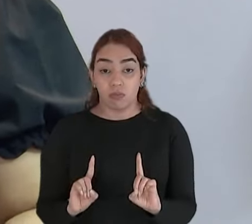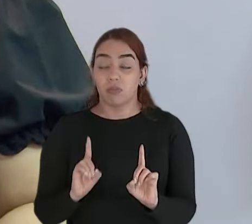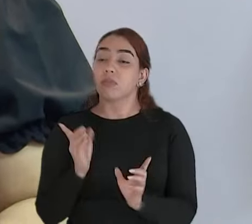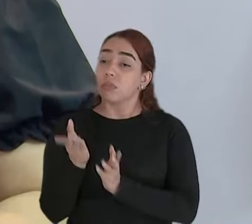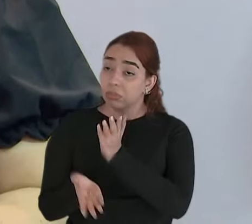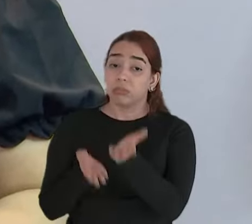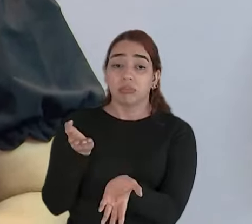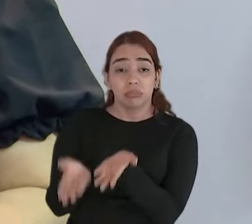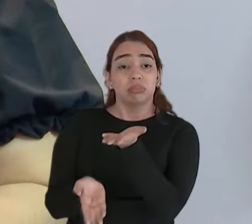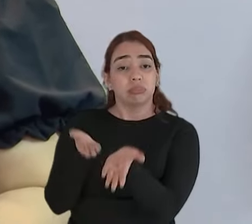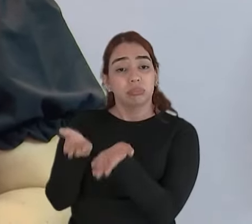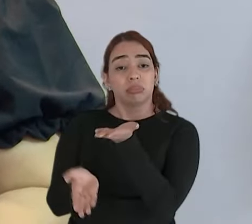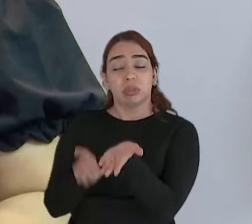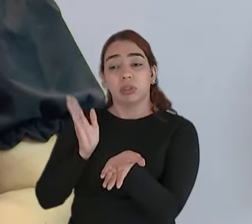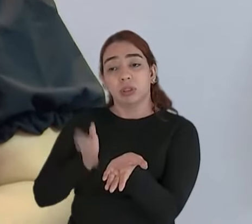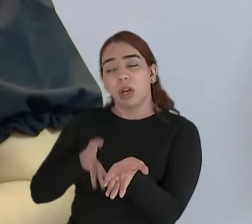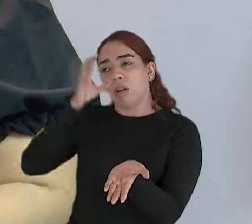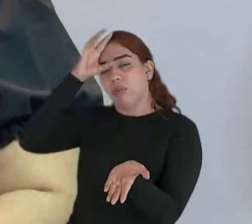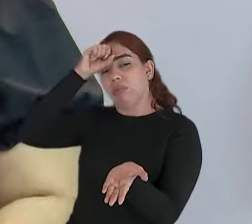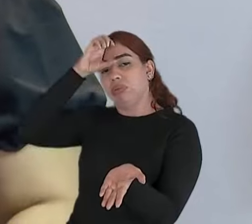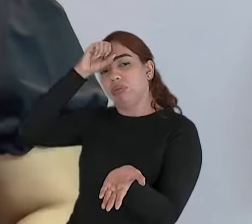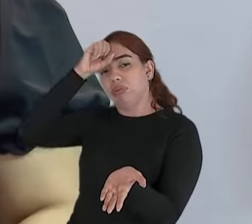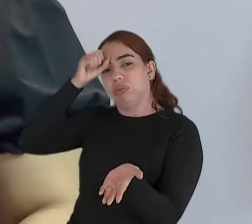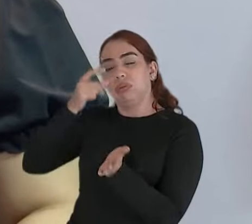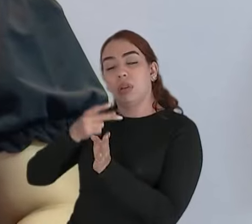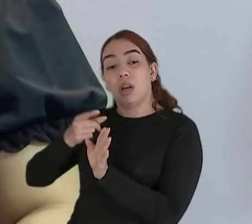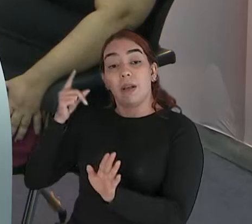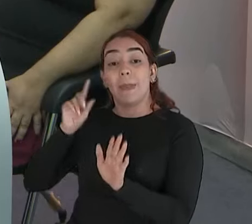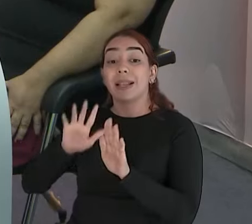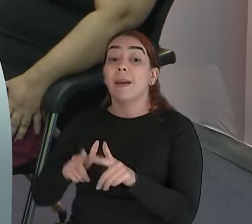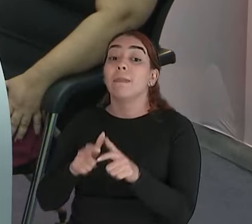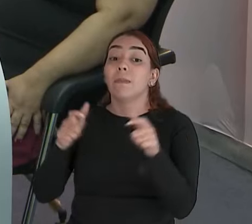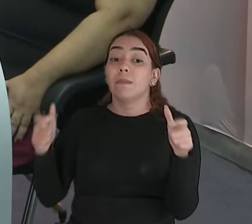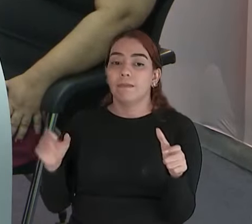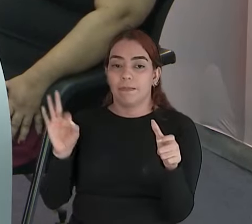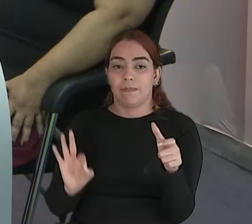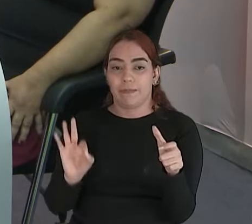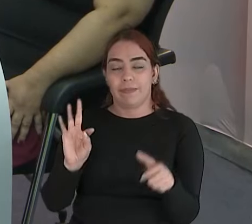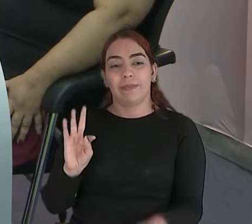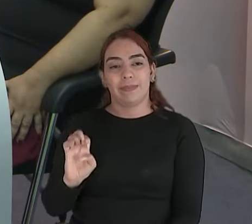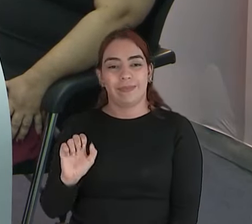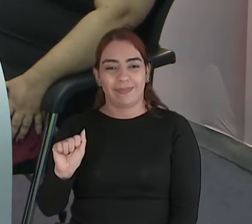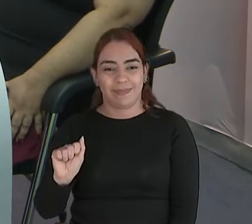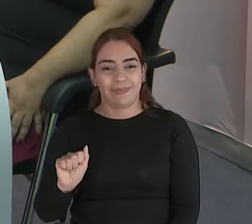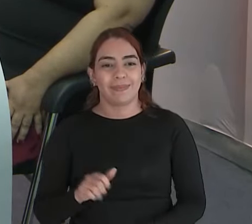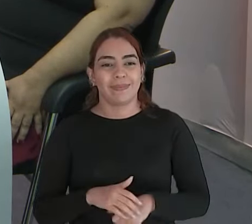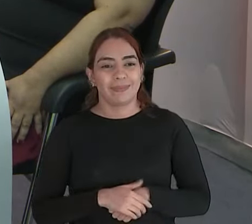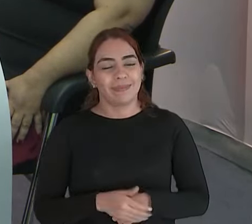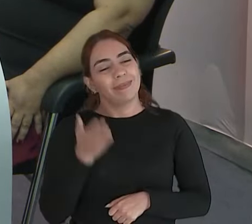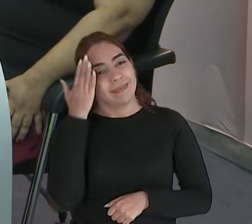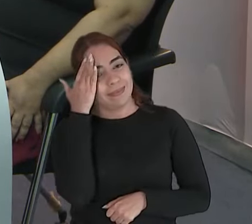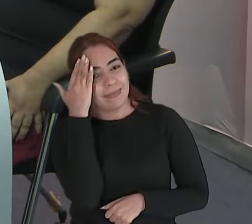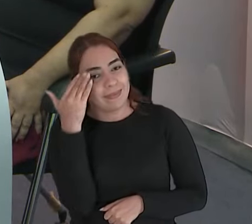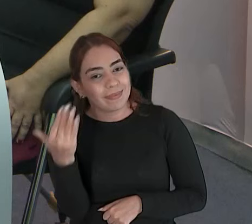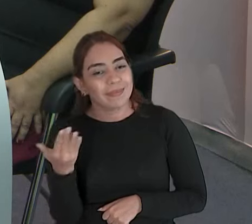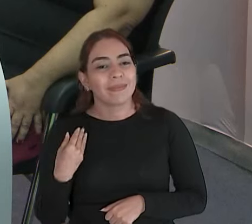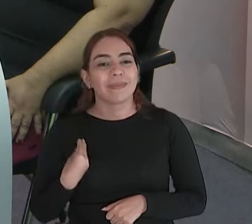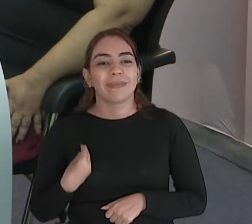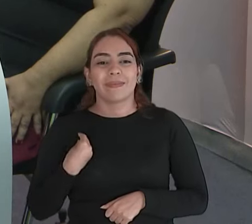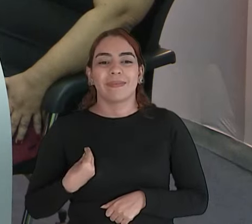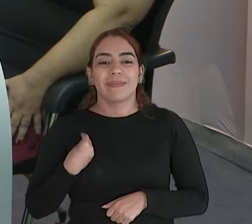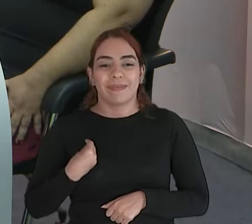também, mas a prevalência maior é TEA. Fabíola, obrigada pela sua participação aqui no Lugar de Fala de